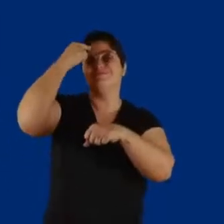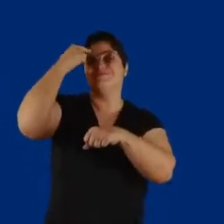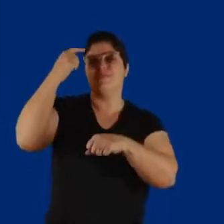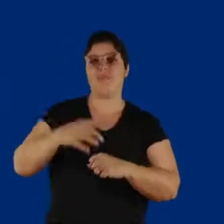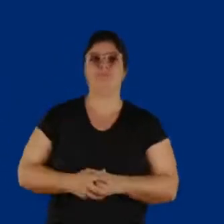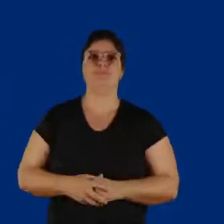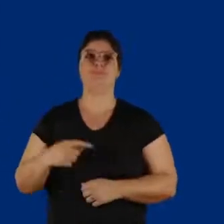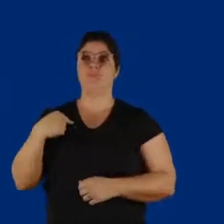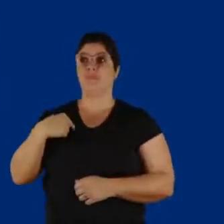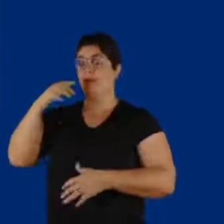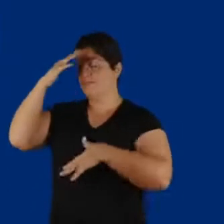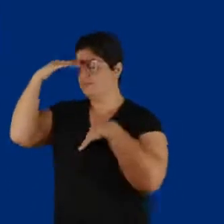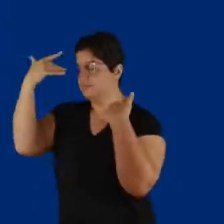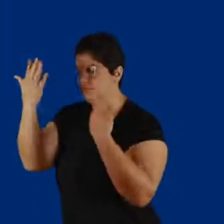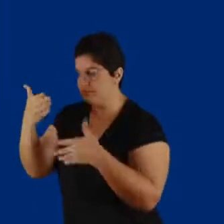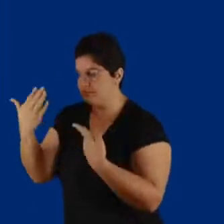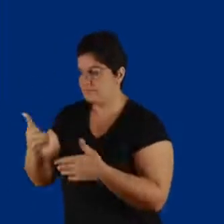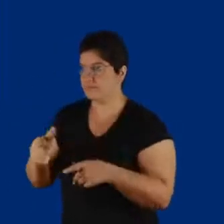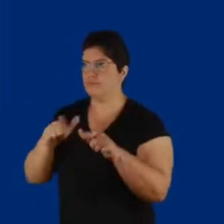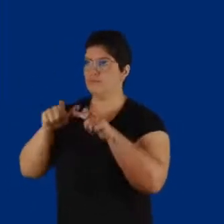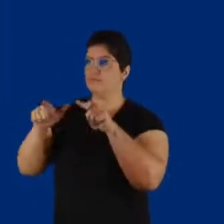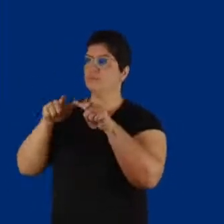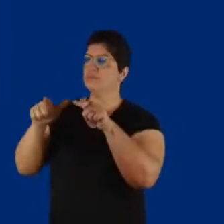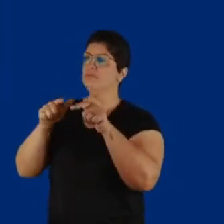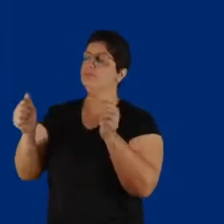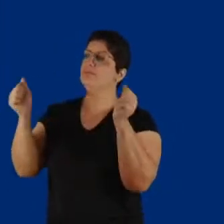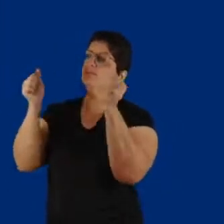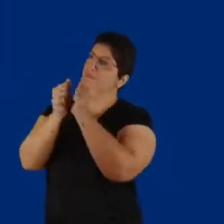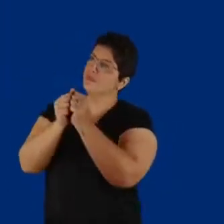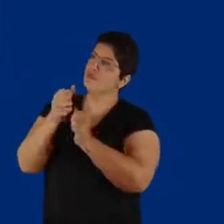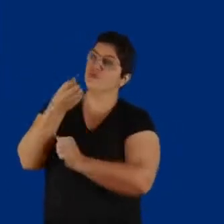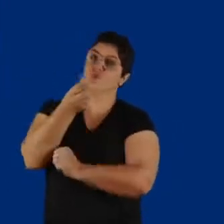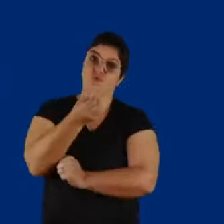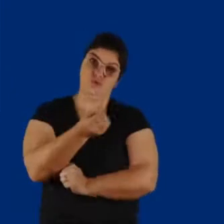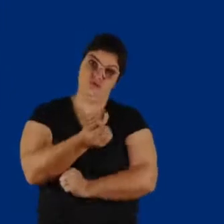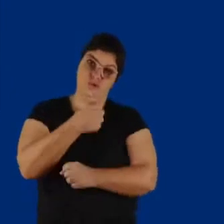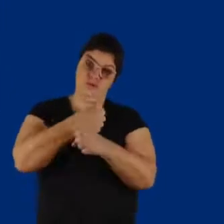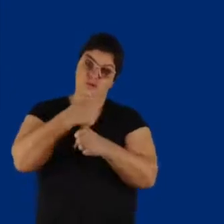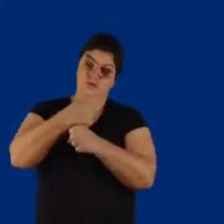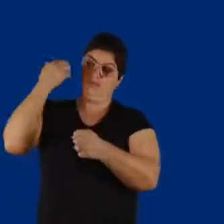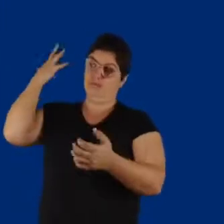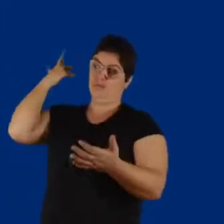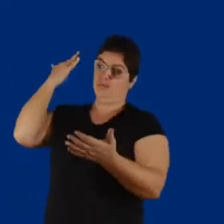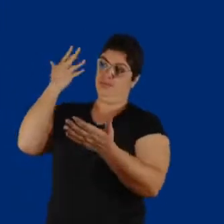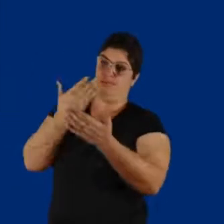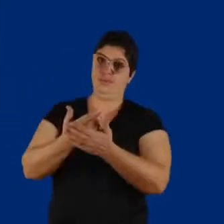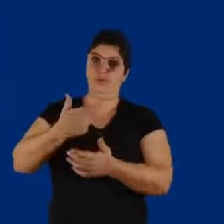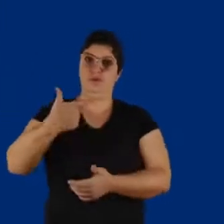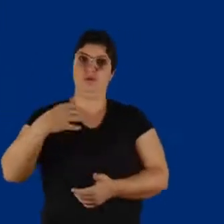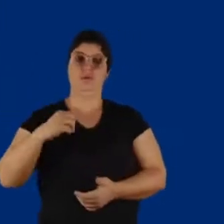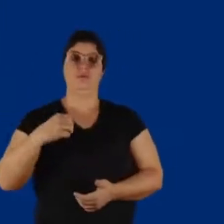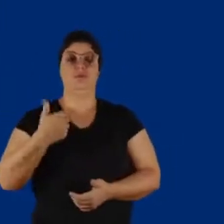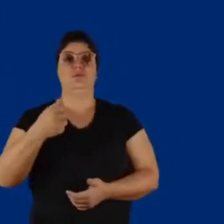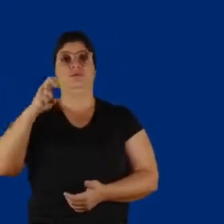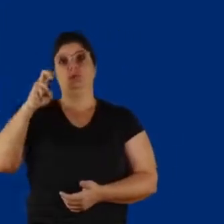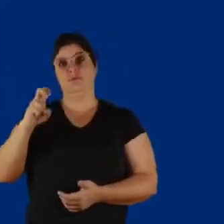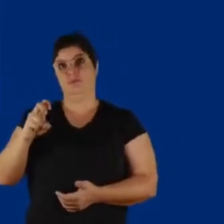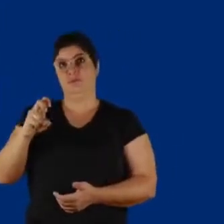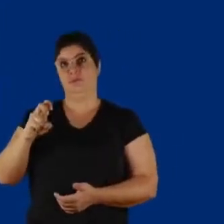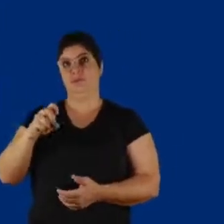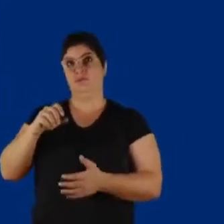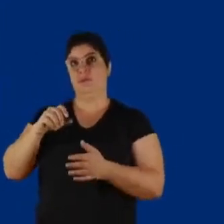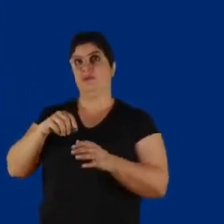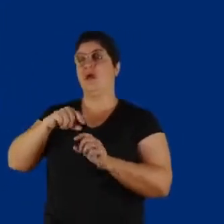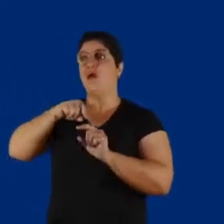tive a honra, tenho a honra de trabalhar com a doutora Jason já há 6 anos, desde 2015, quando eu cheguei lá na McGill, né,